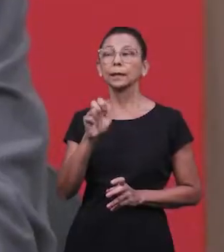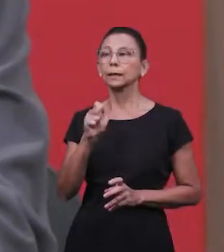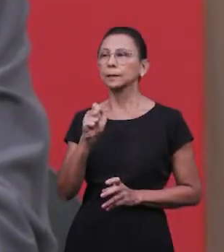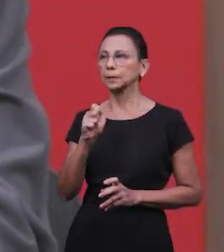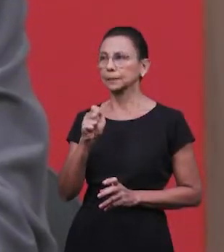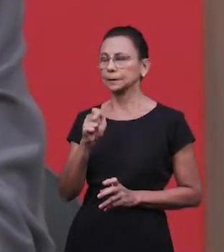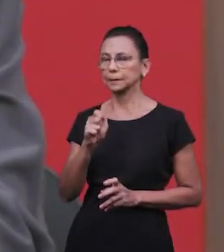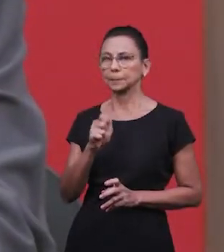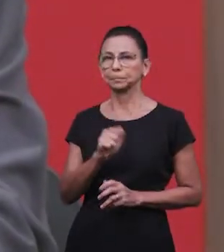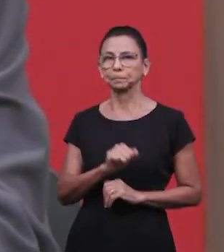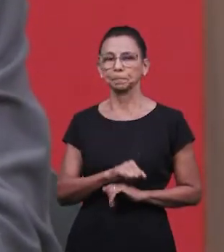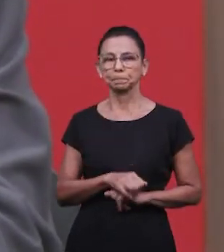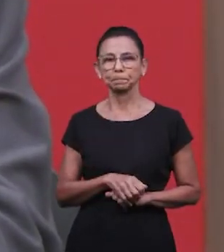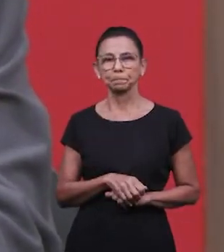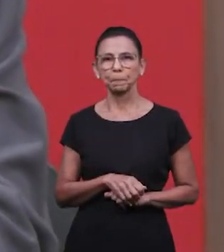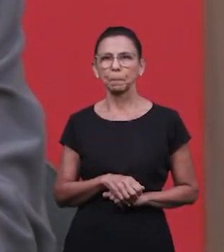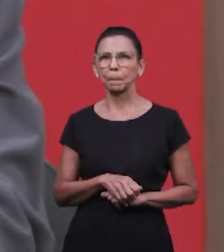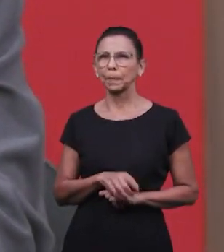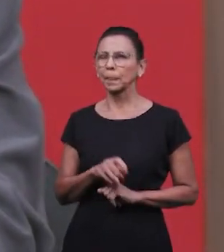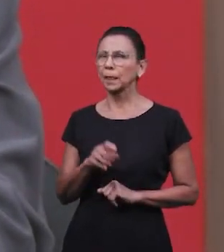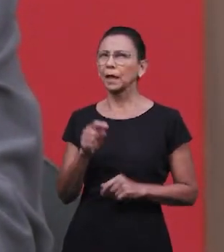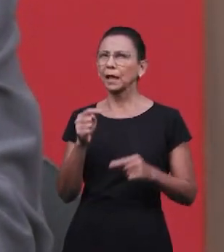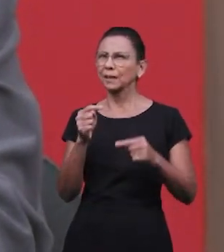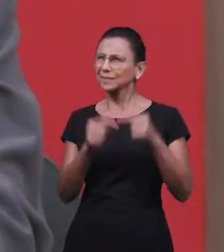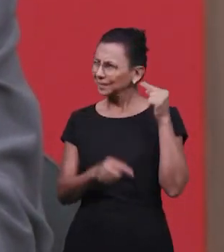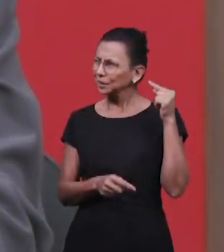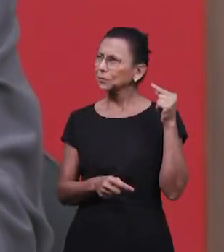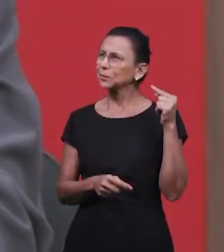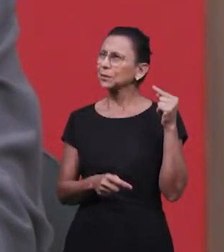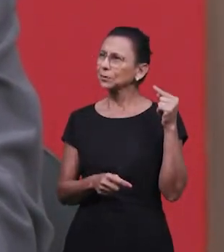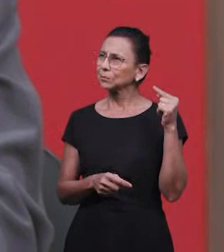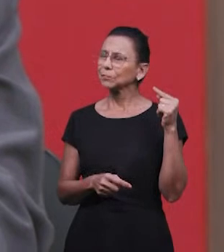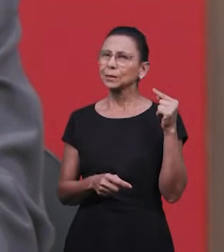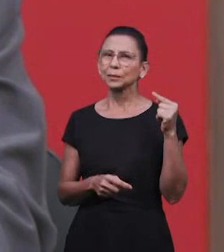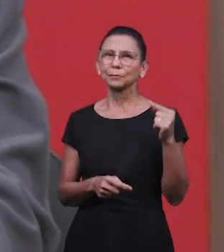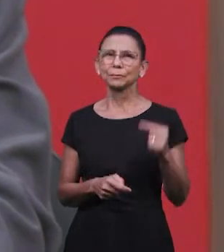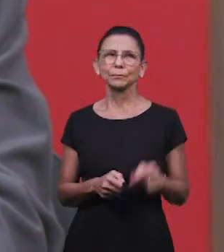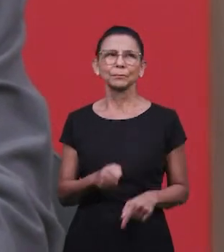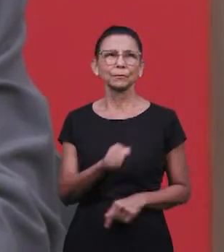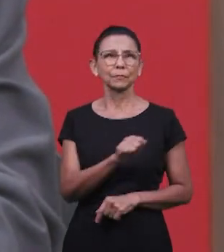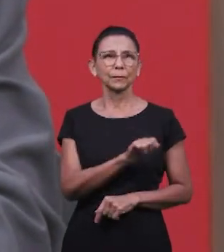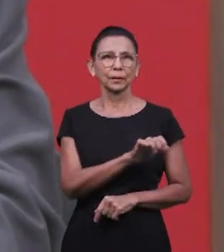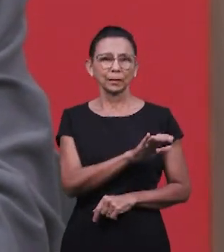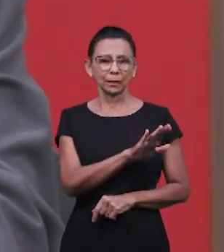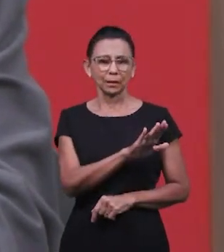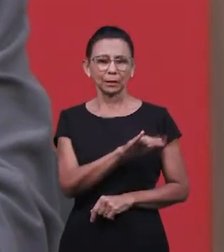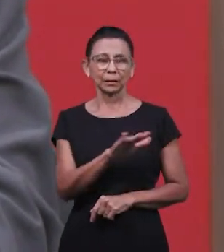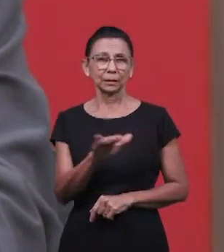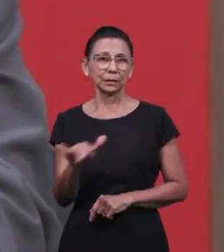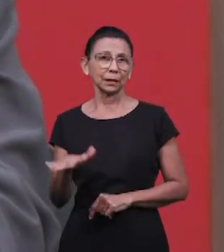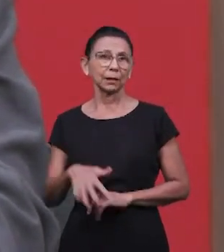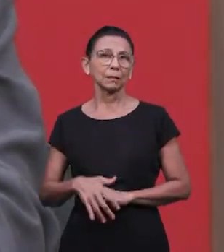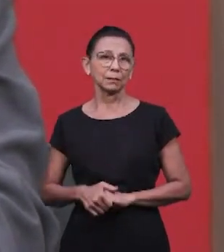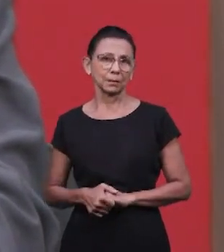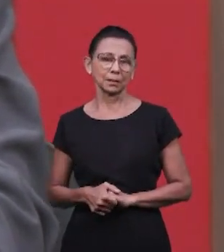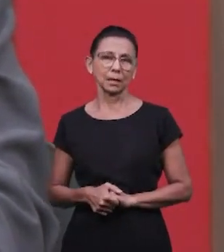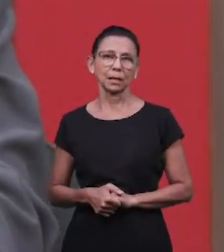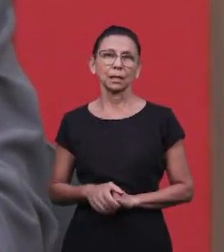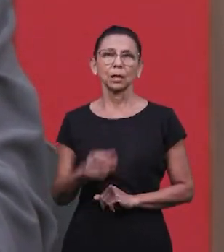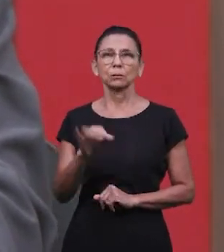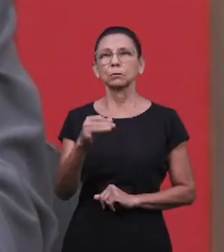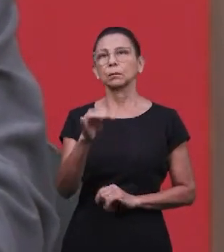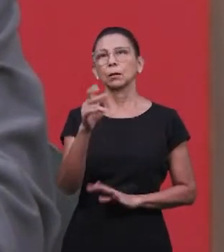Certamente que é um desafio. Lidar com criança é um desafio. Criança não vem com bula, não vem com manual de